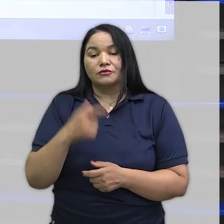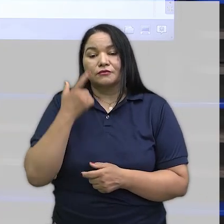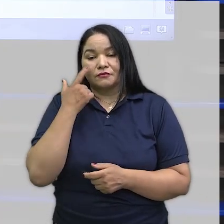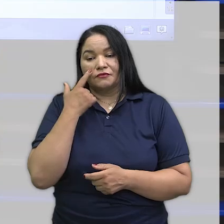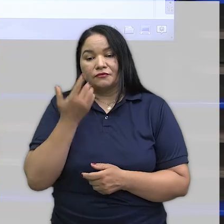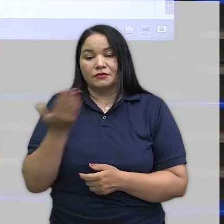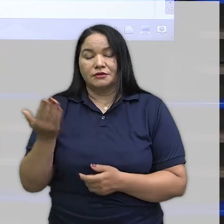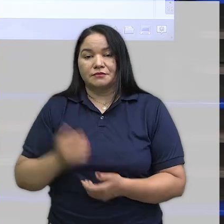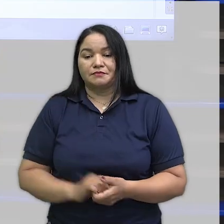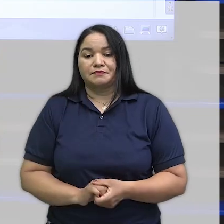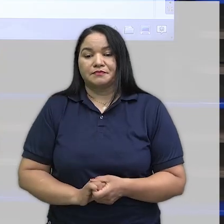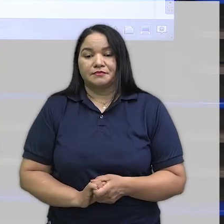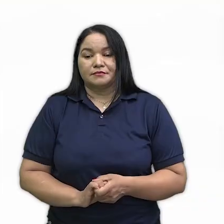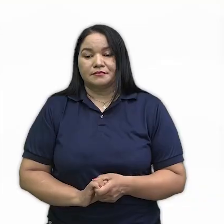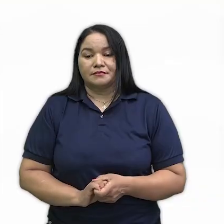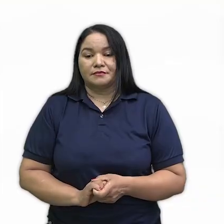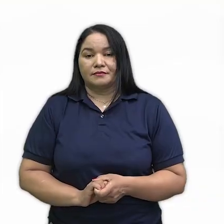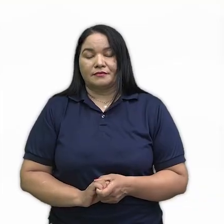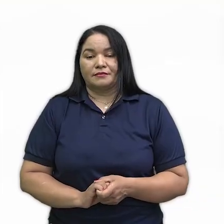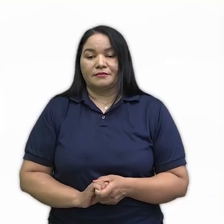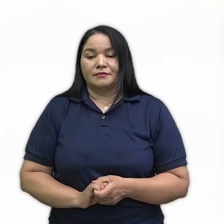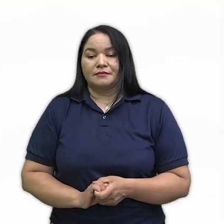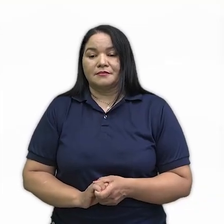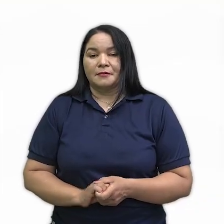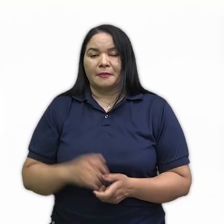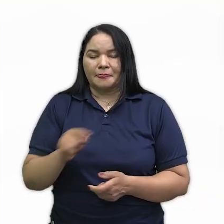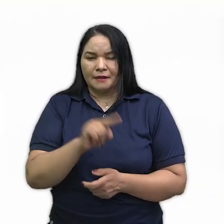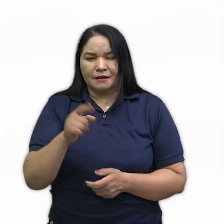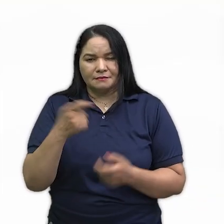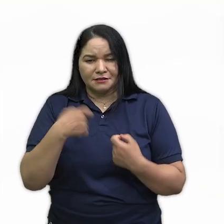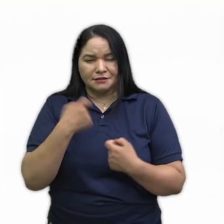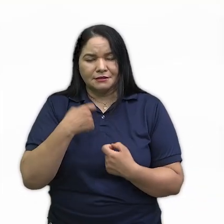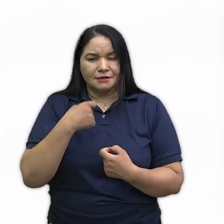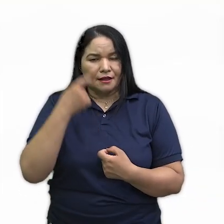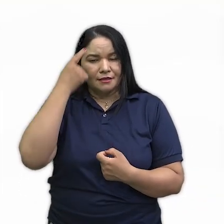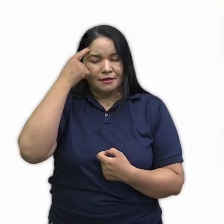certo? Voltamos, então, para a nossa cartela aí, para que você lembre, então,